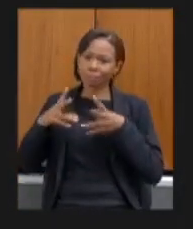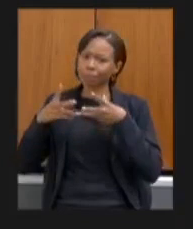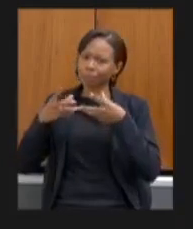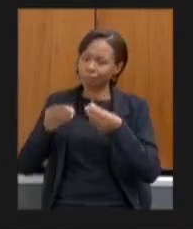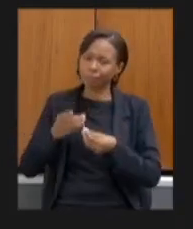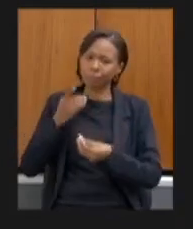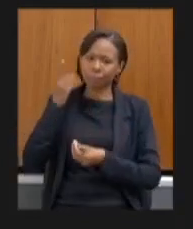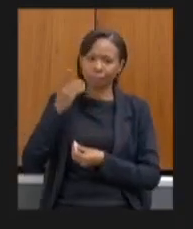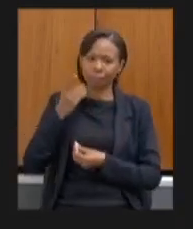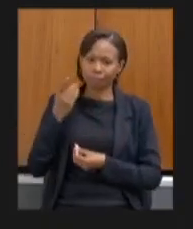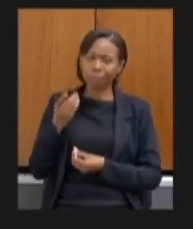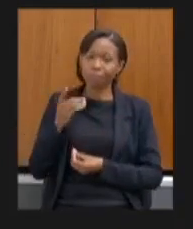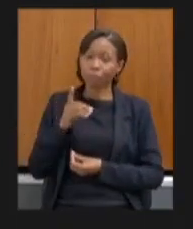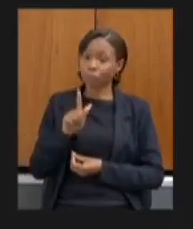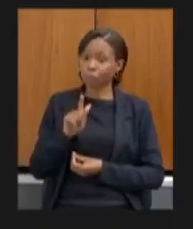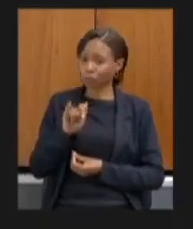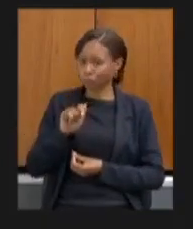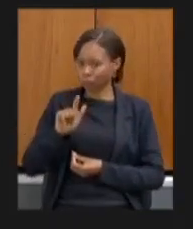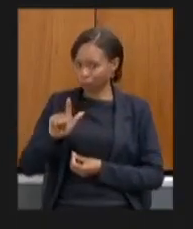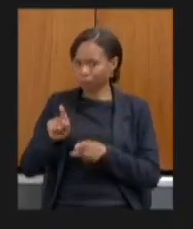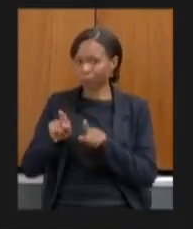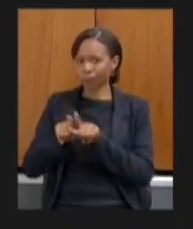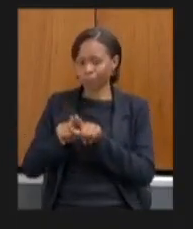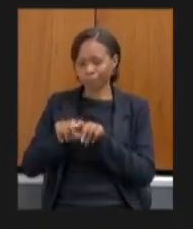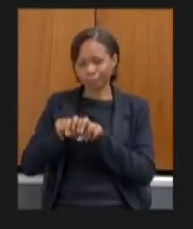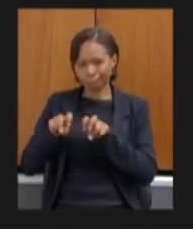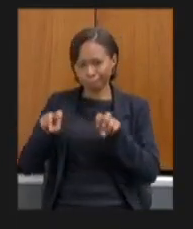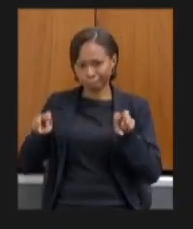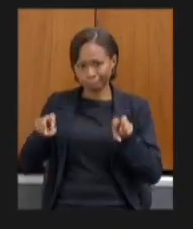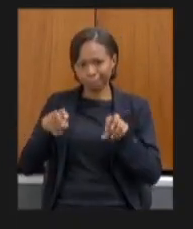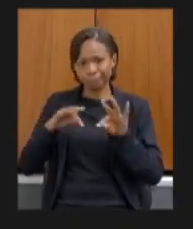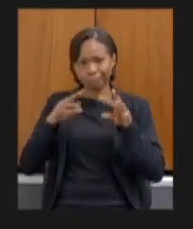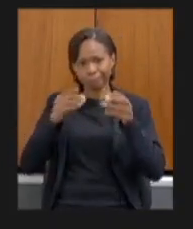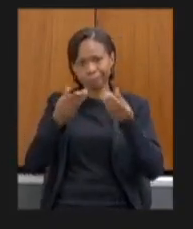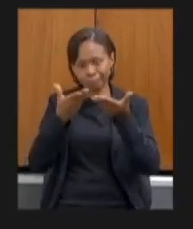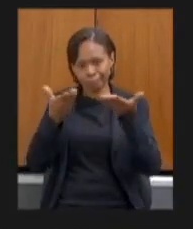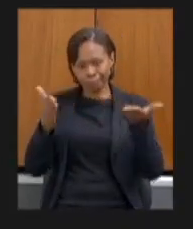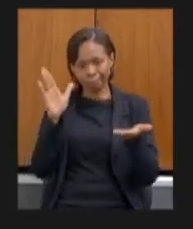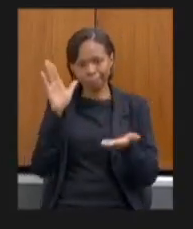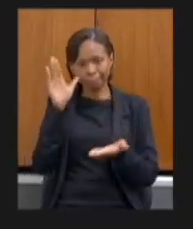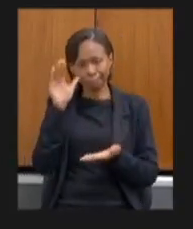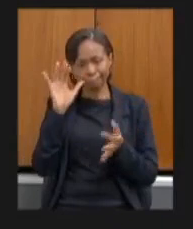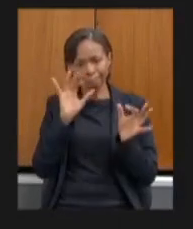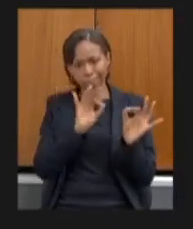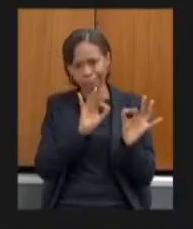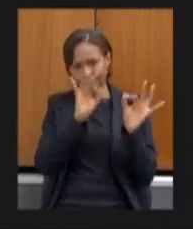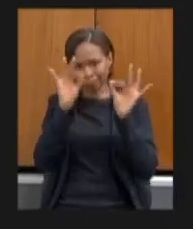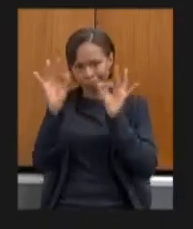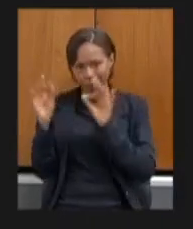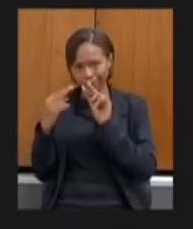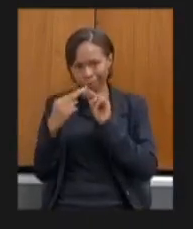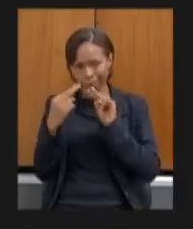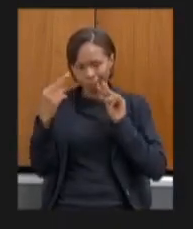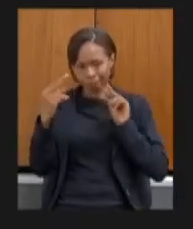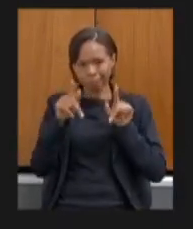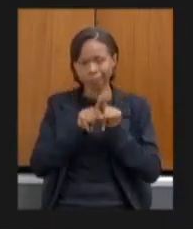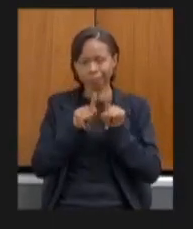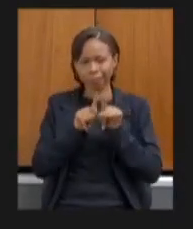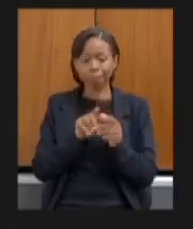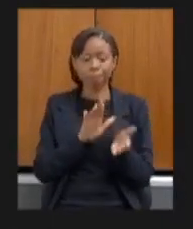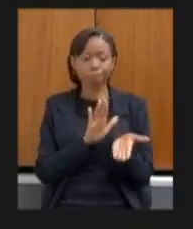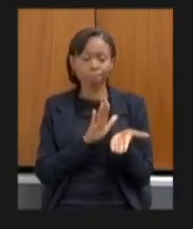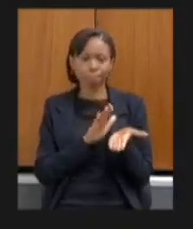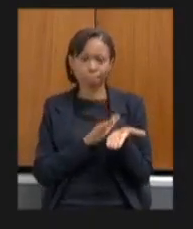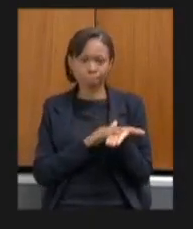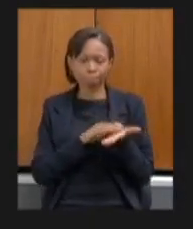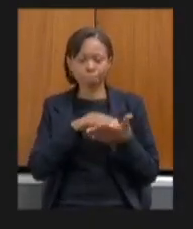deputado Gil, que está aí na mesa também, todos os presentes que nos acompanham remotamente, todos que nos acompanham. Quero cumprimentar o secretário